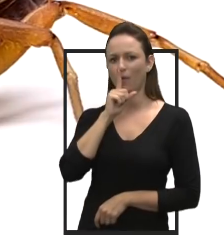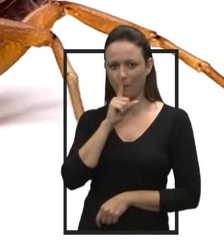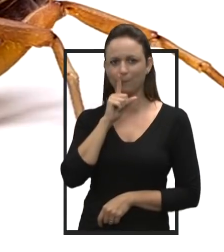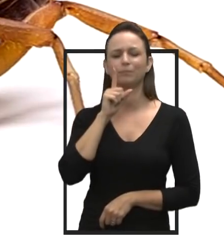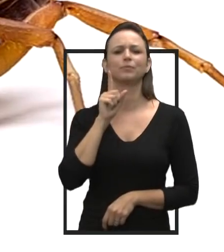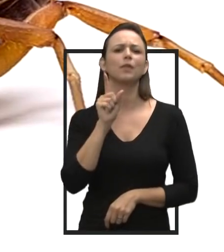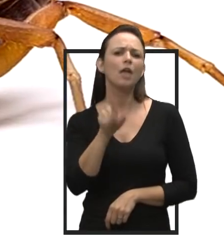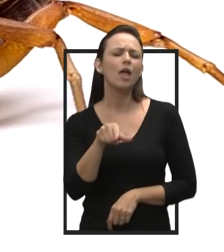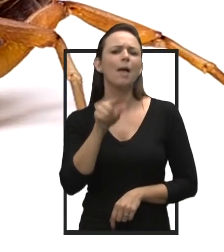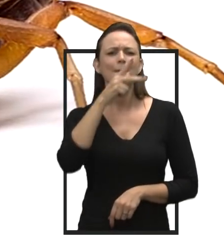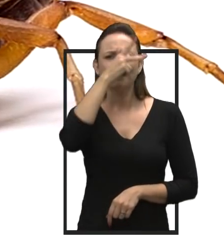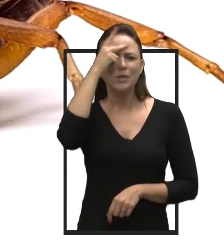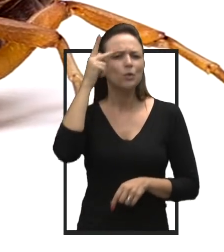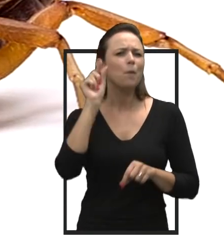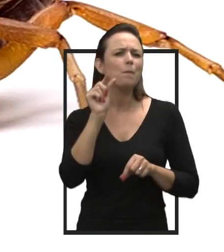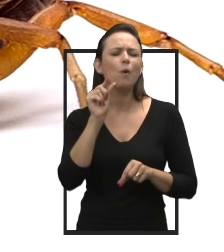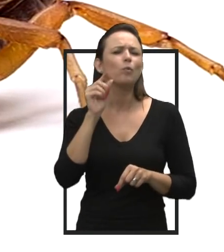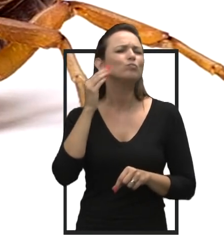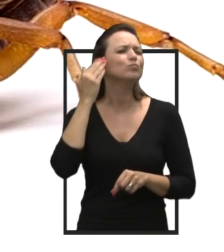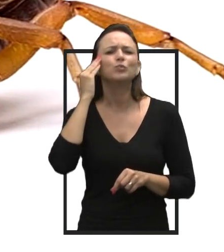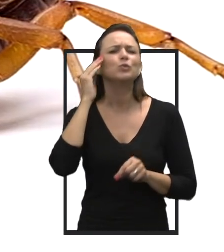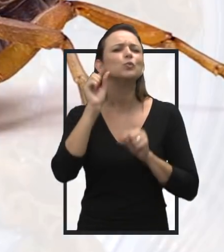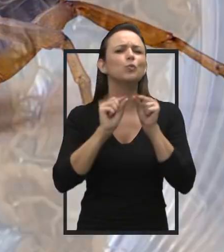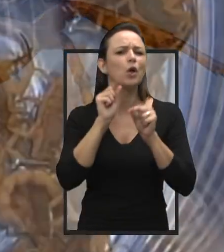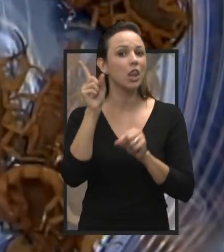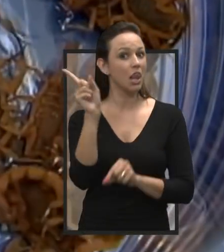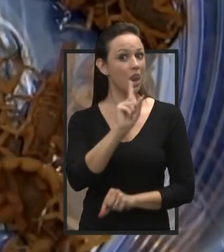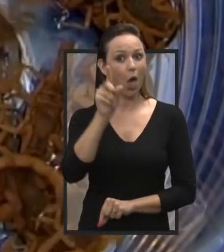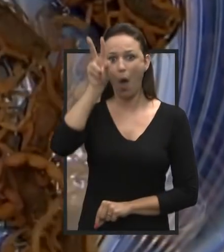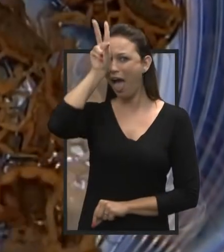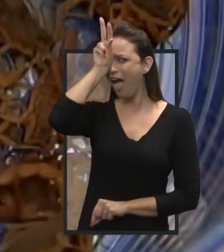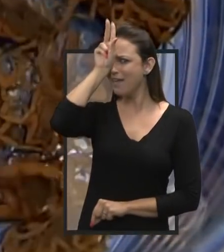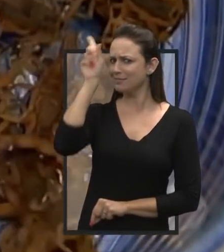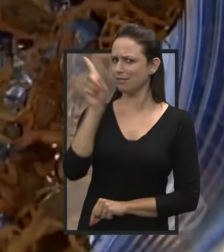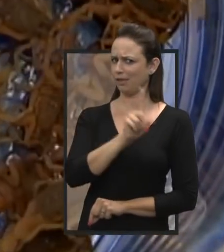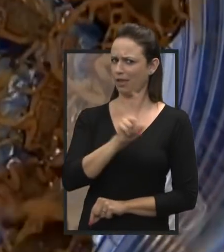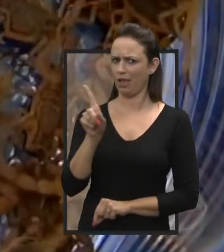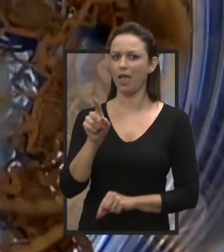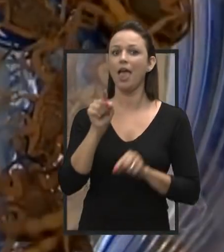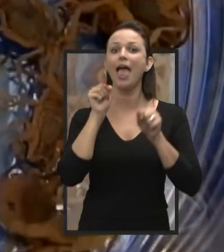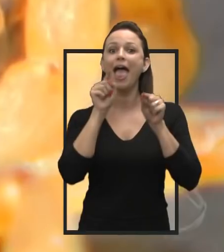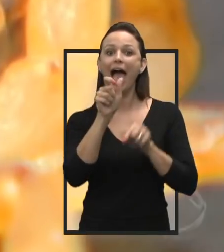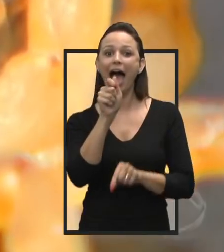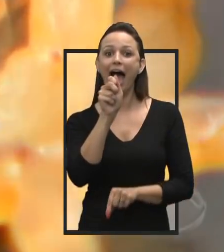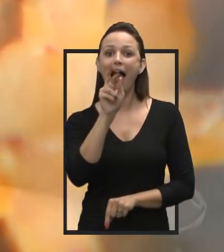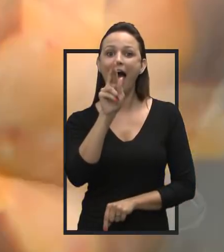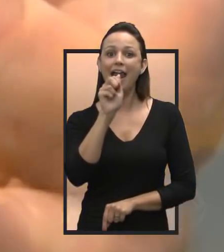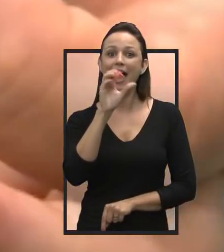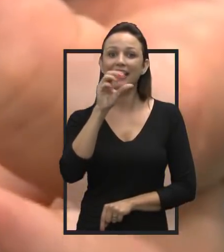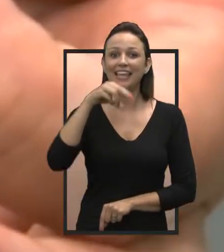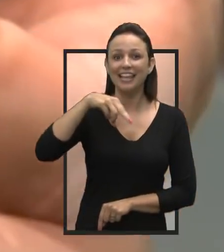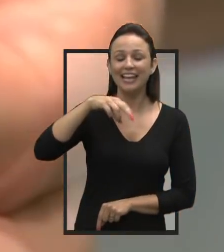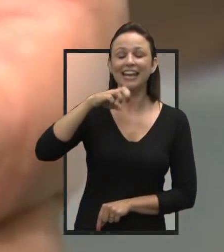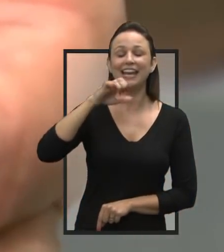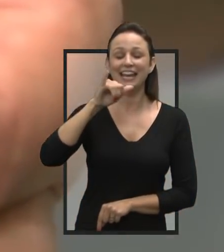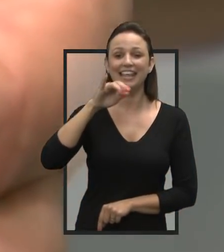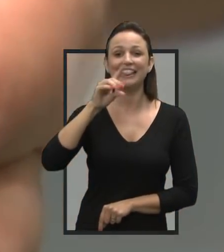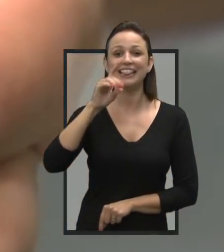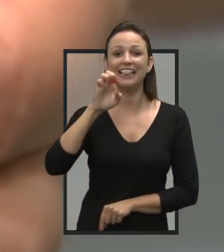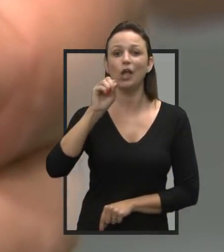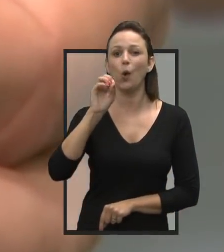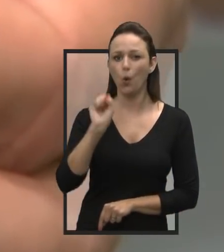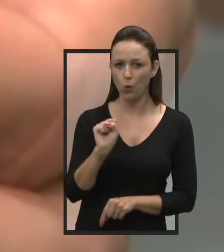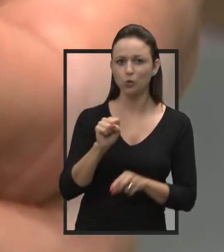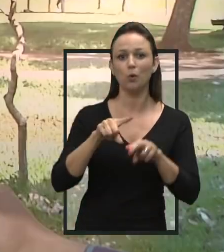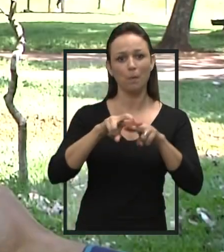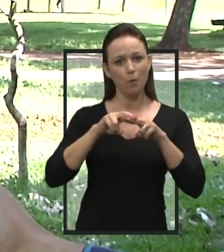E uma coisa que pouca gente entende é que ele não é um inseto. Ele é um aracnídeo. E justamente por causa disso,